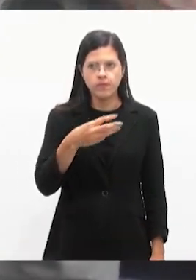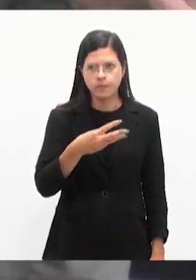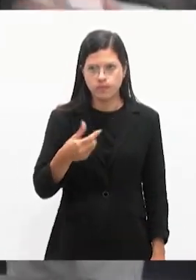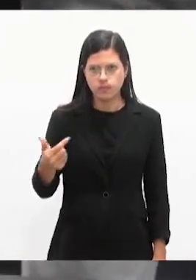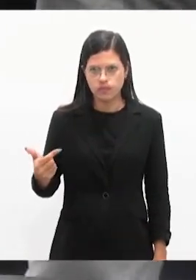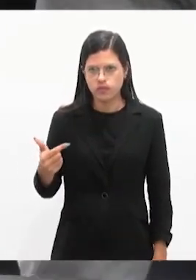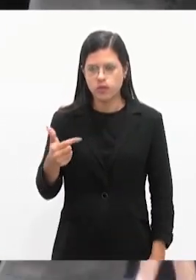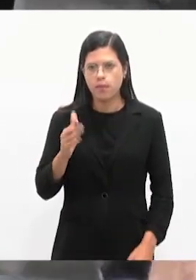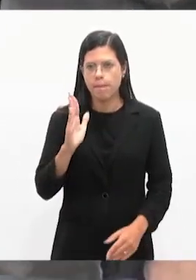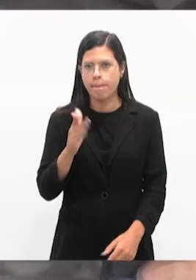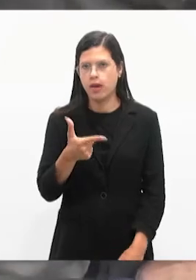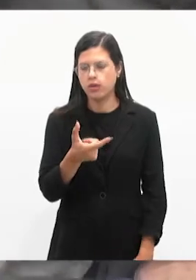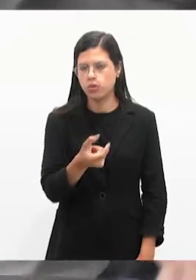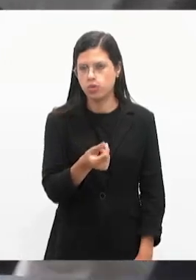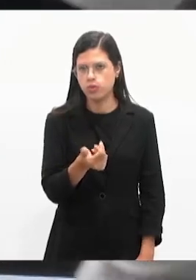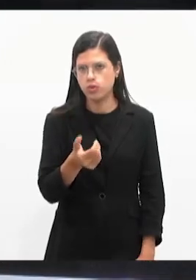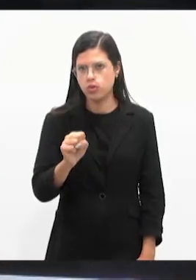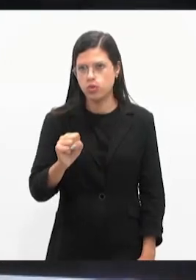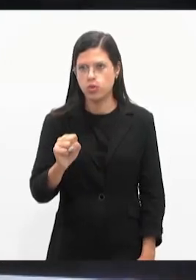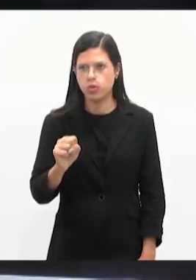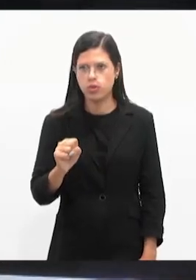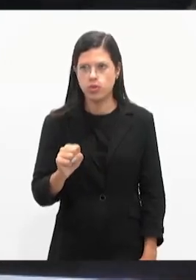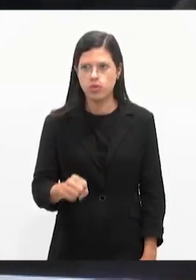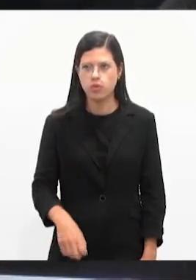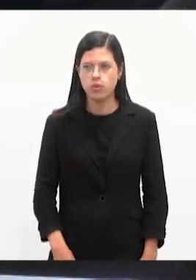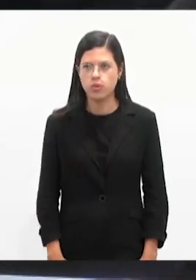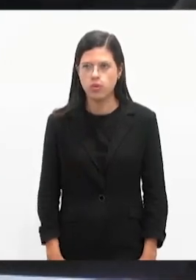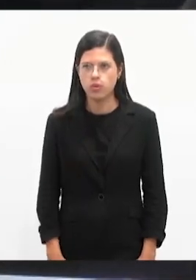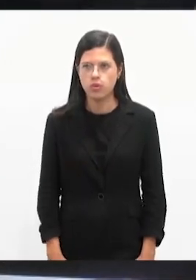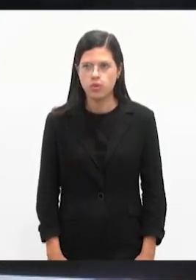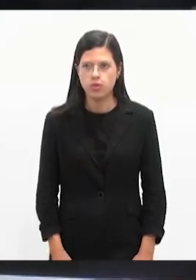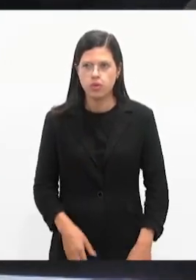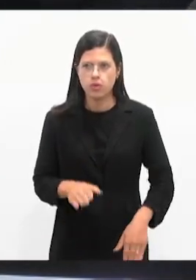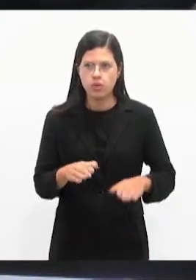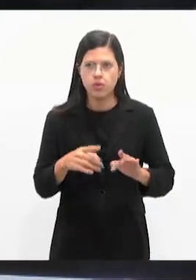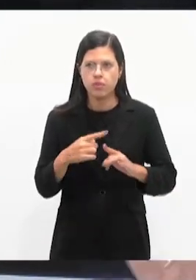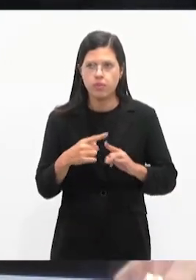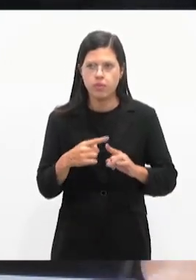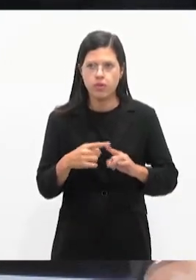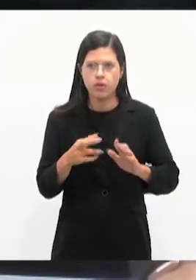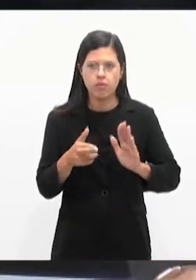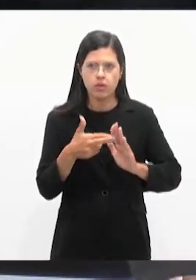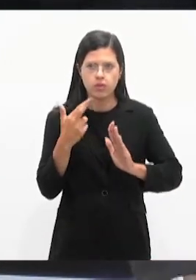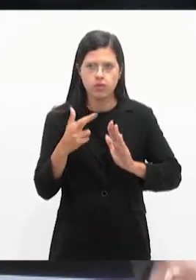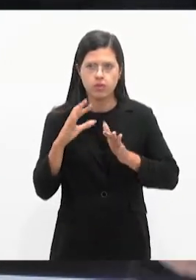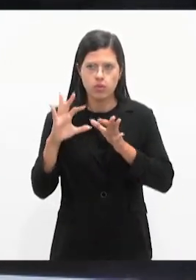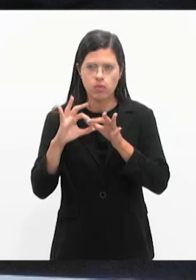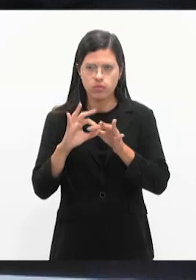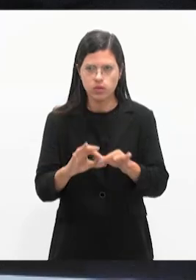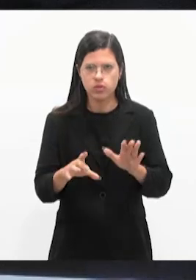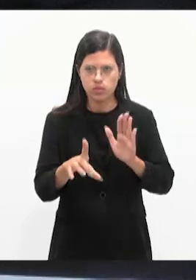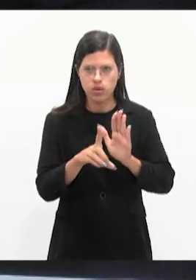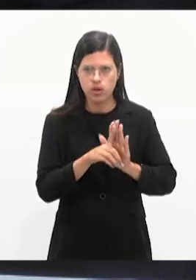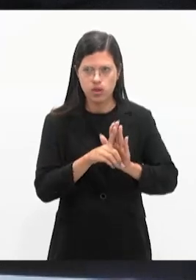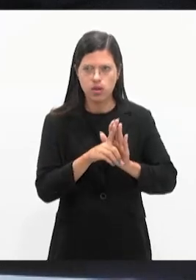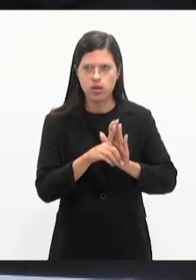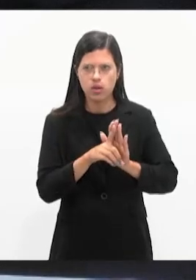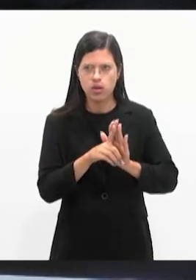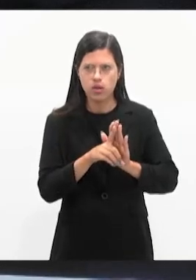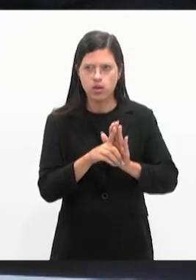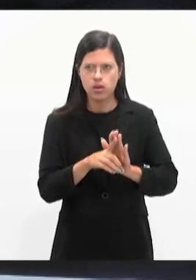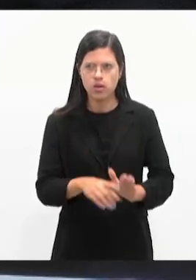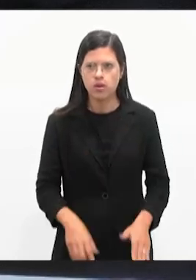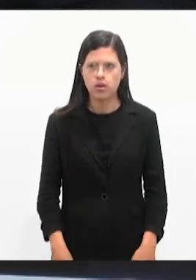932 de 18. Talvez porque seja uma resolução no contexto de uma lei. É isso? Se for Exatamente. isso, eu